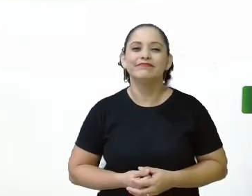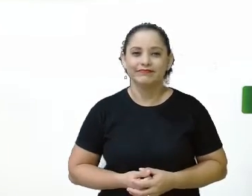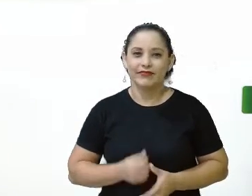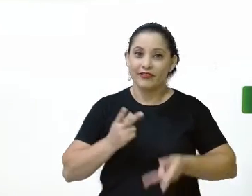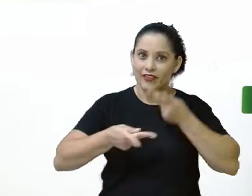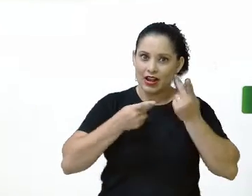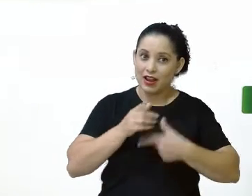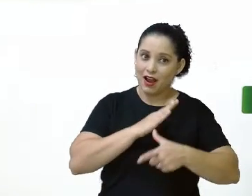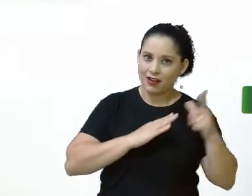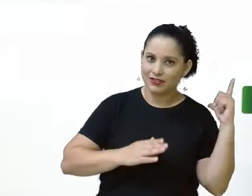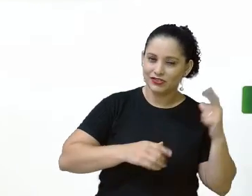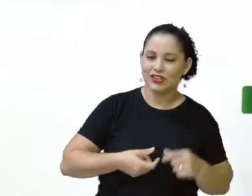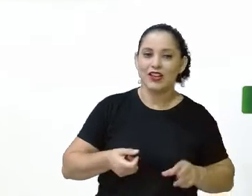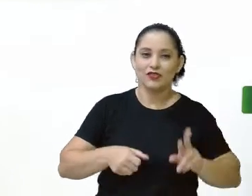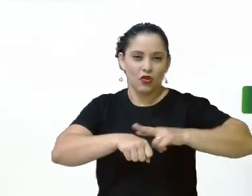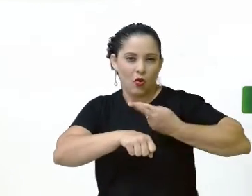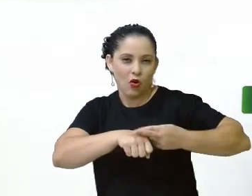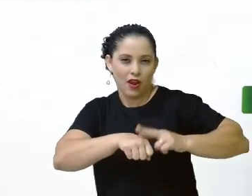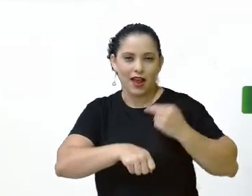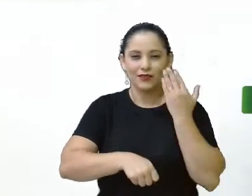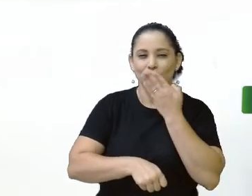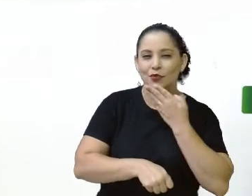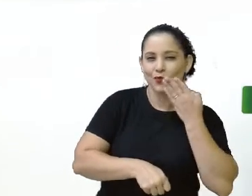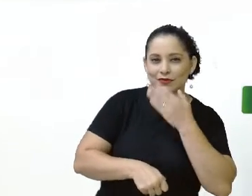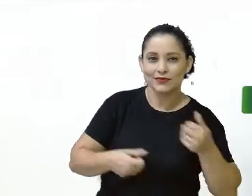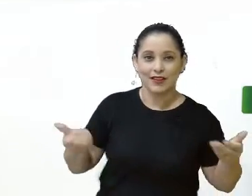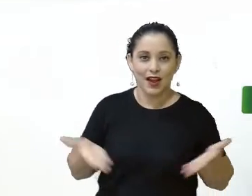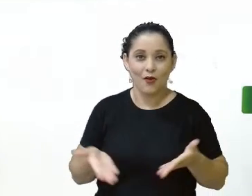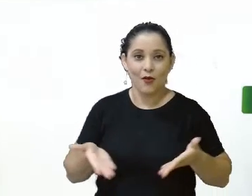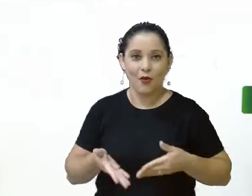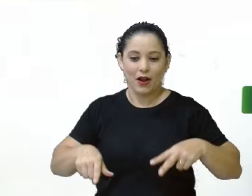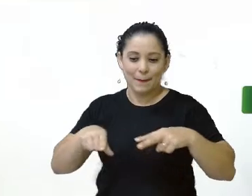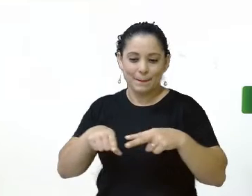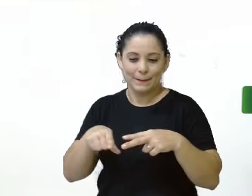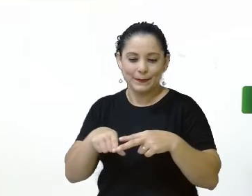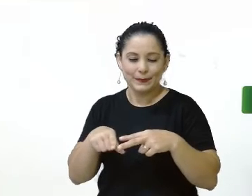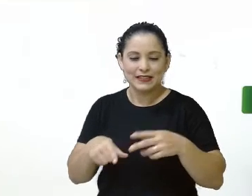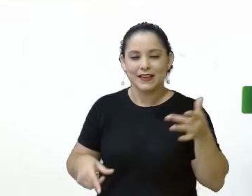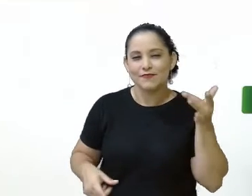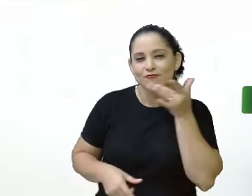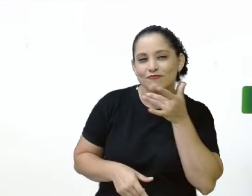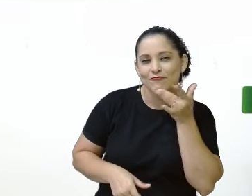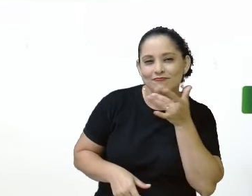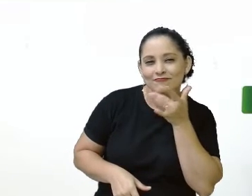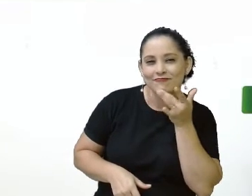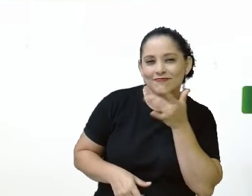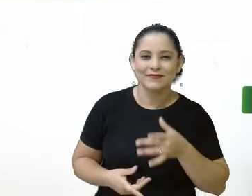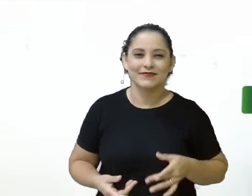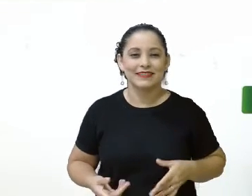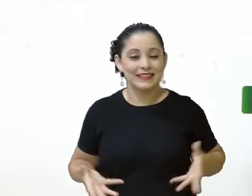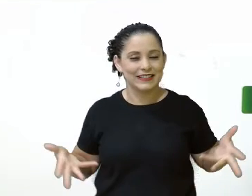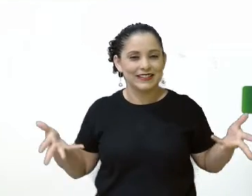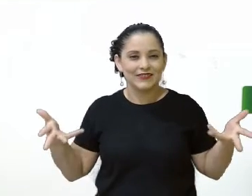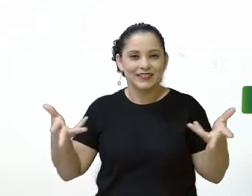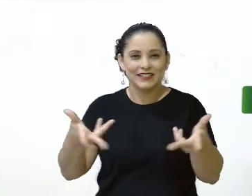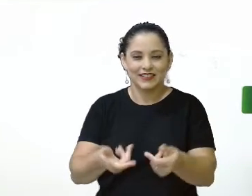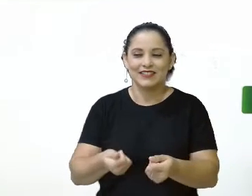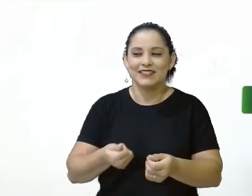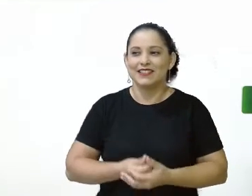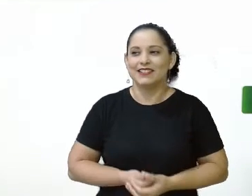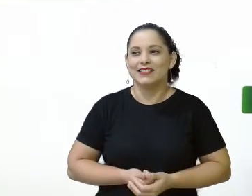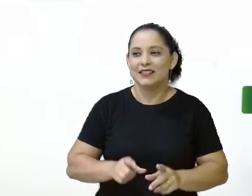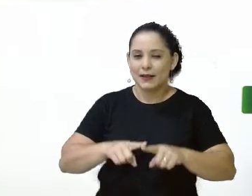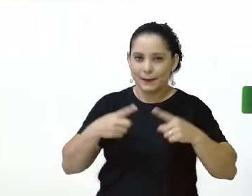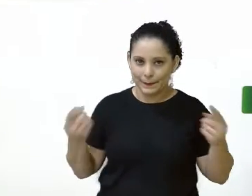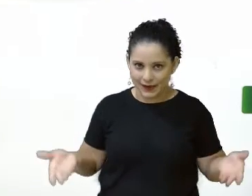do chocolate, que é docinho. E agora a pizza, aquela pizza gostosa de calabresa do final de semana. Mas eu trouxe